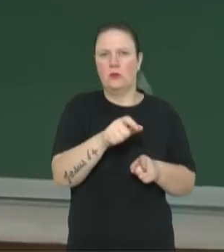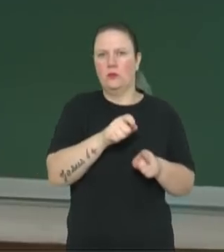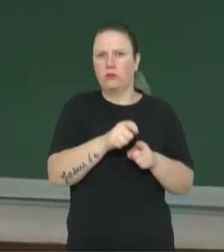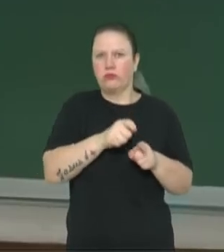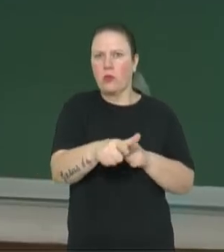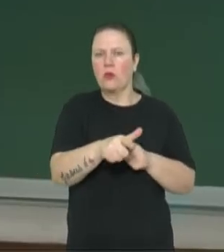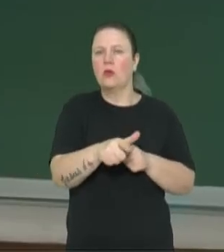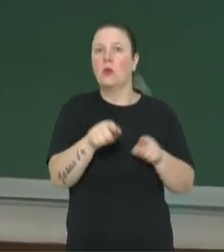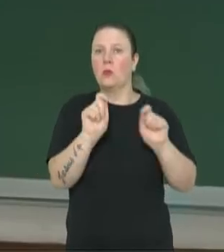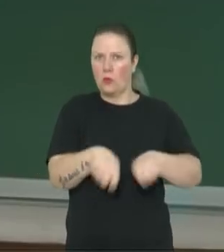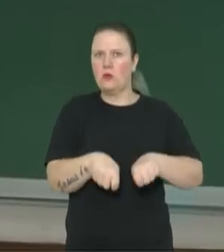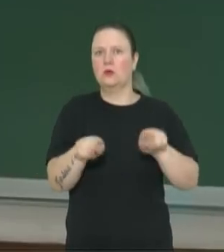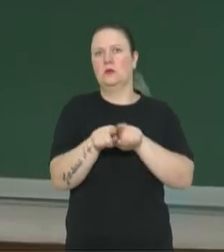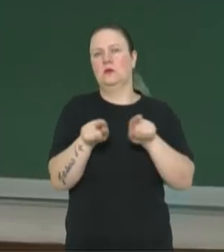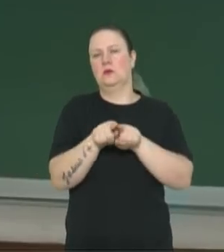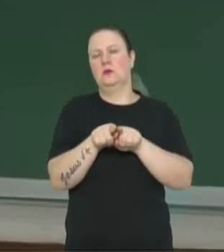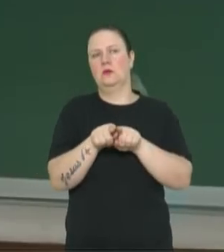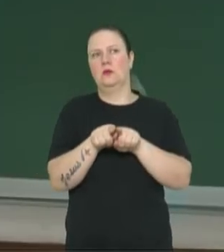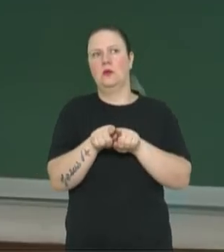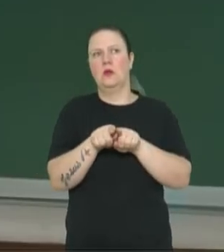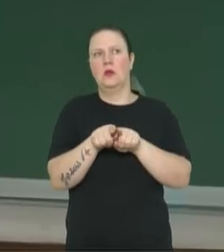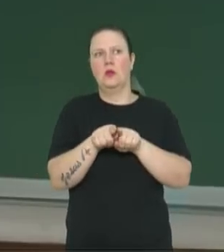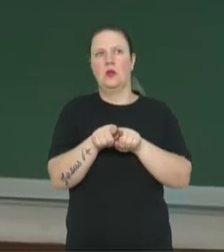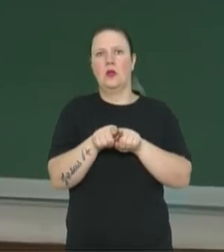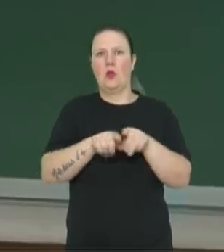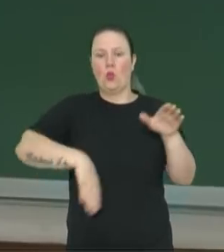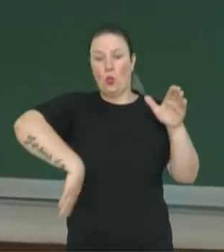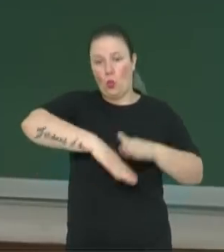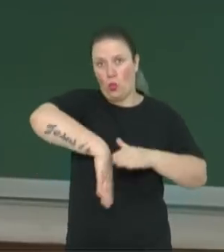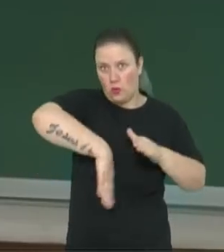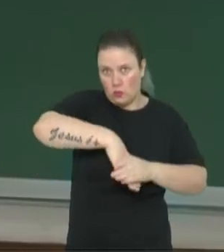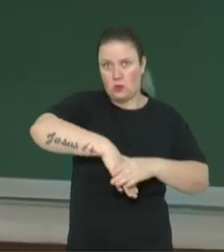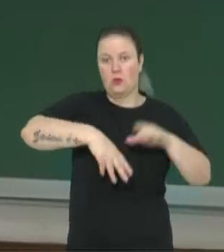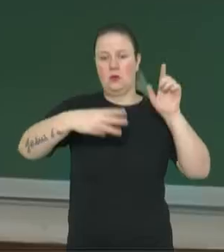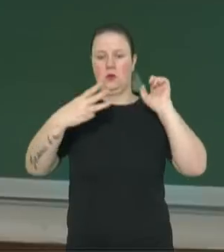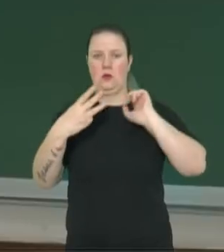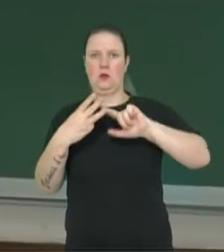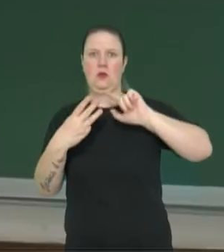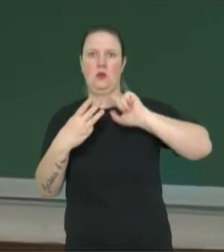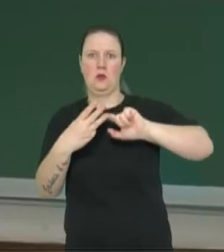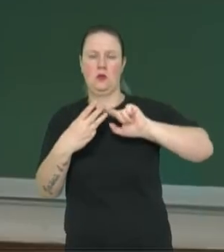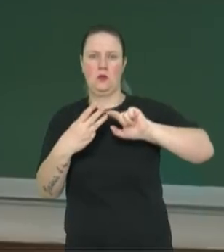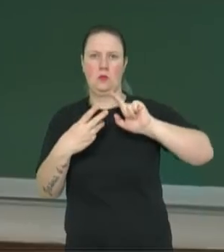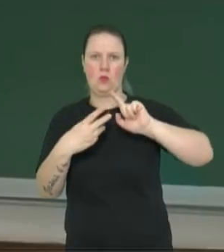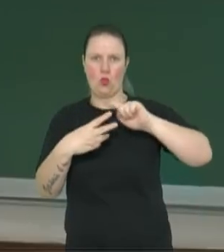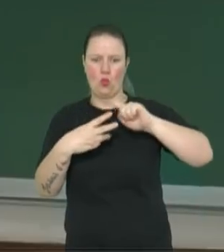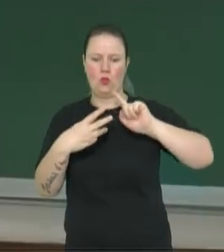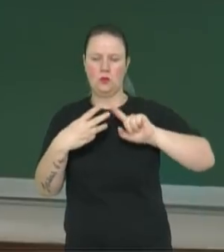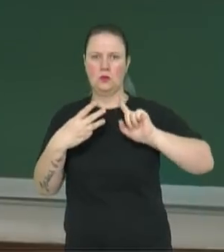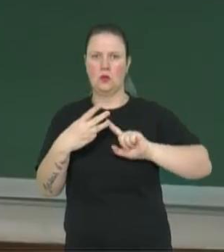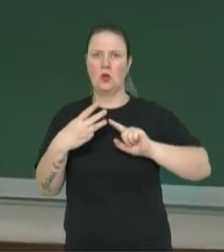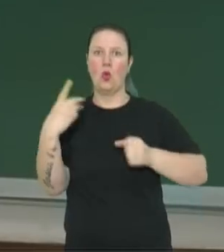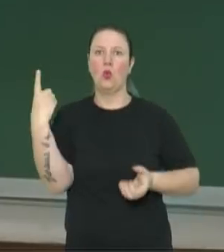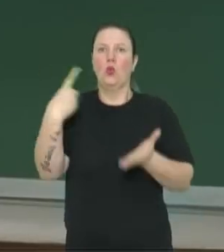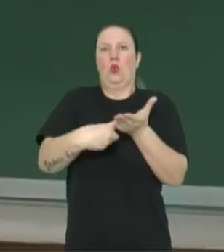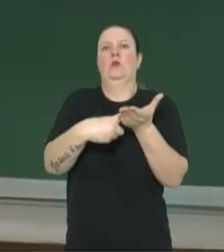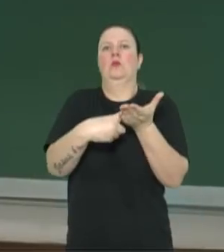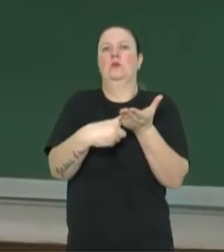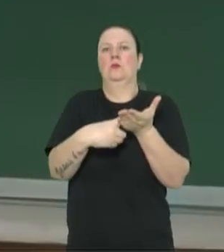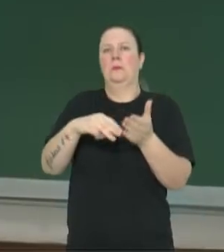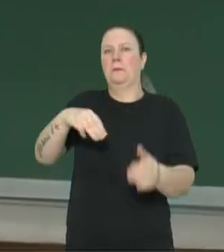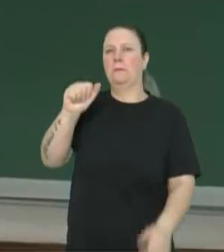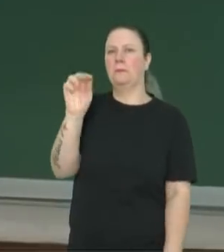palavra. Pode ser o fósforo, pode ser uma partida de futebol e pode ser também um combinar. Não tem, né? Ah, deu